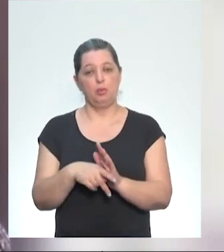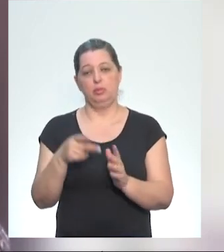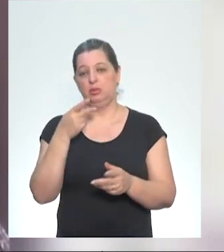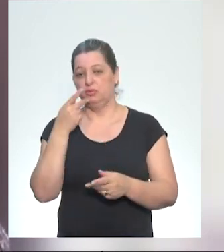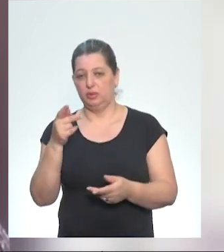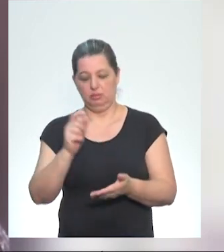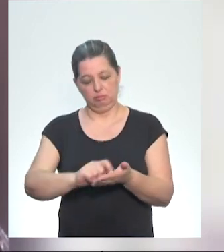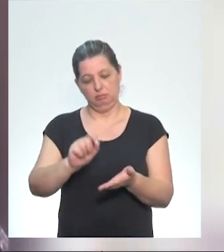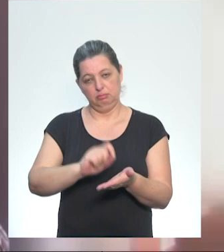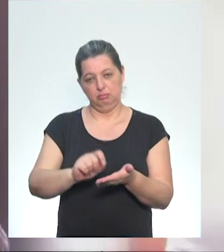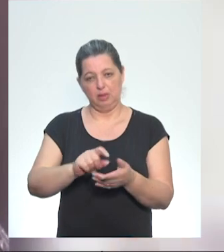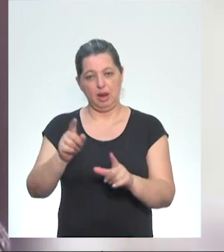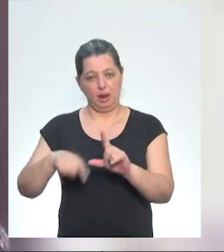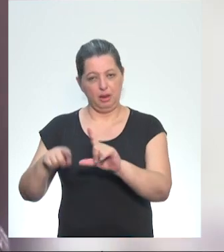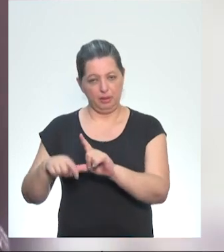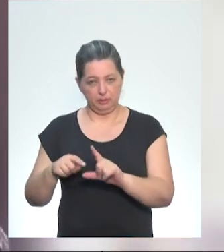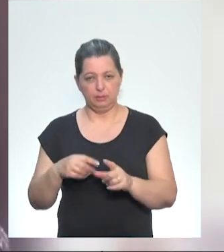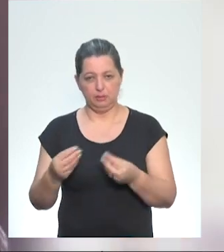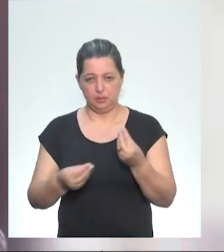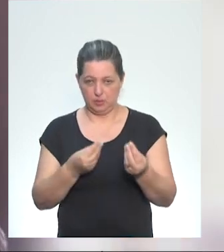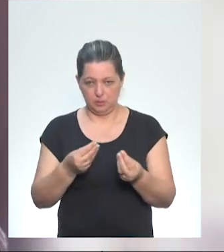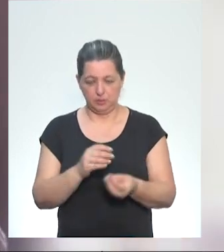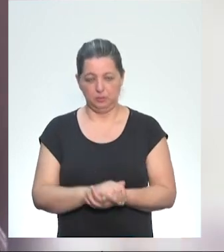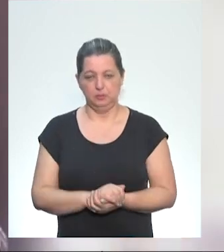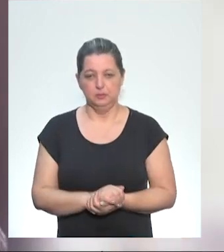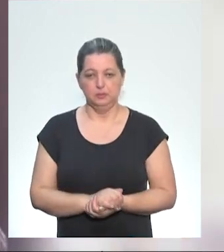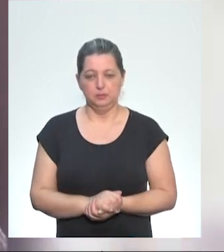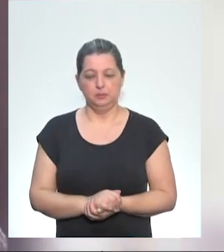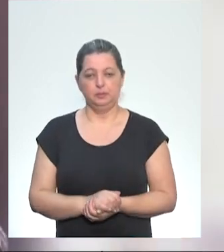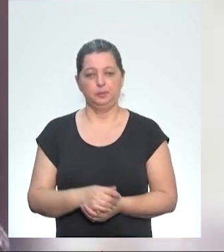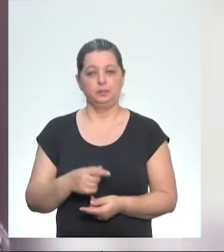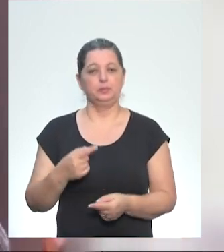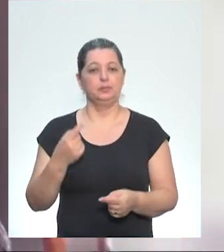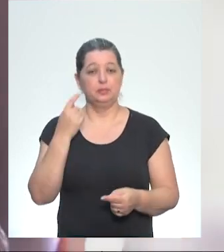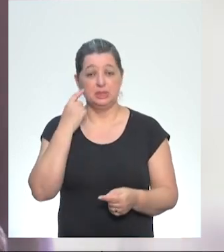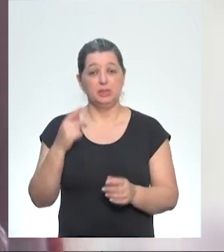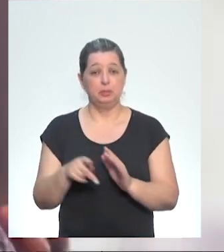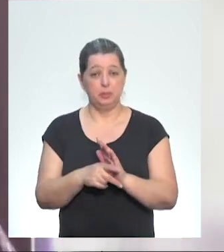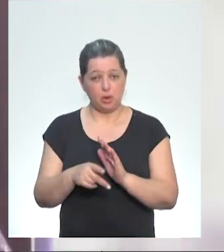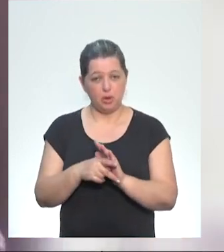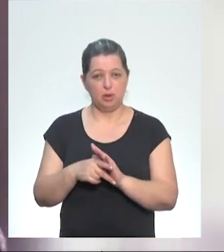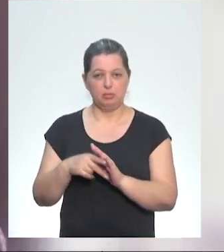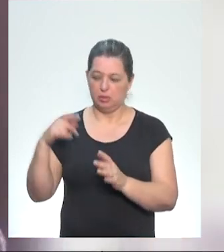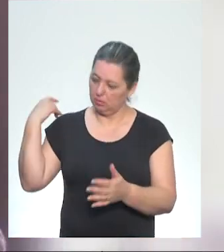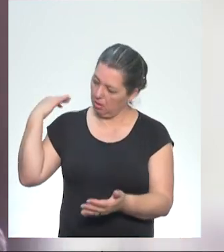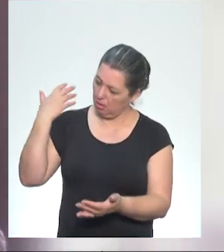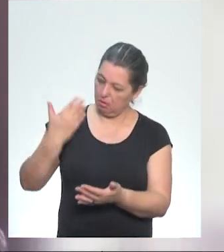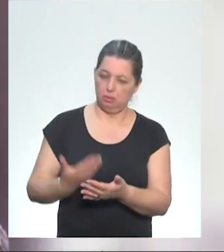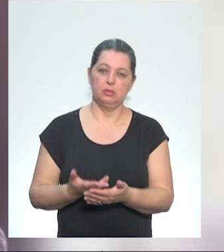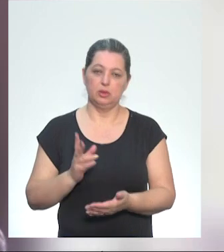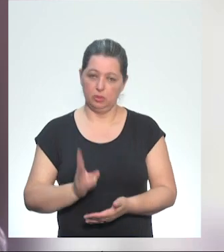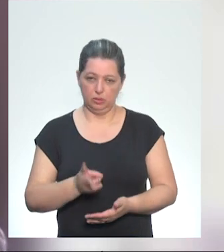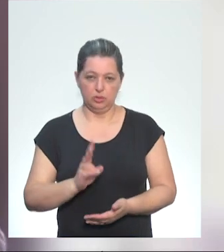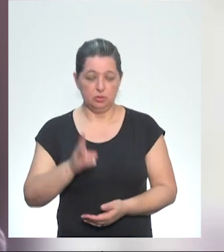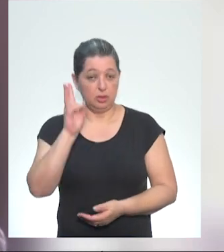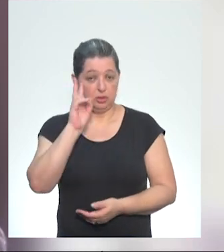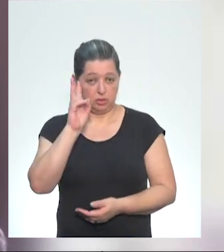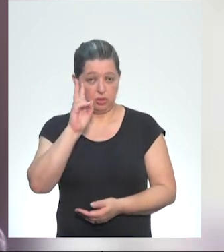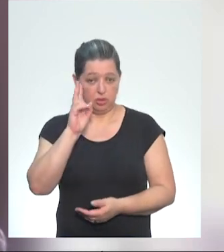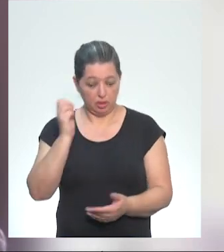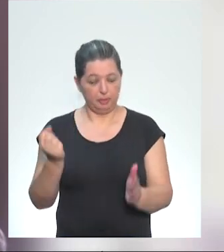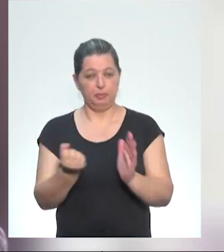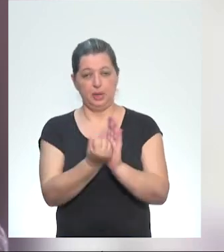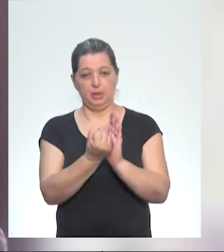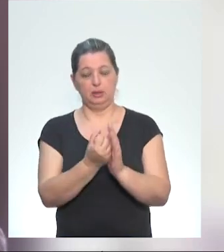é começar a ressurgir esses fatos históricos, e tornar eles históricos, então historicizar. Então, quando a gente